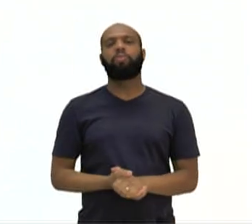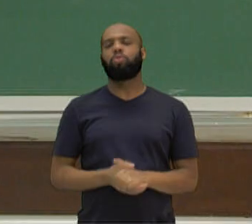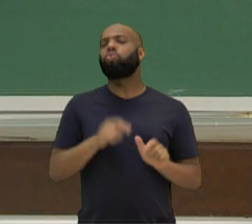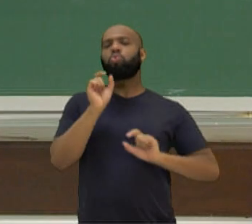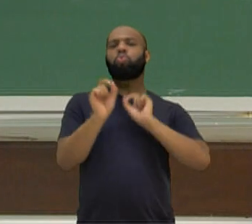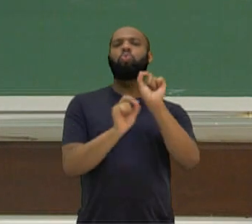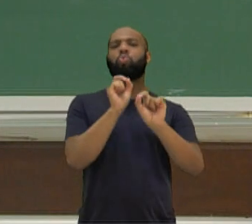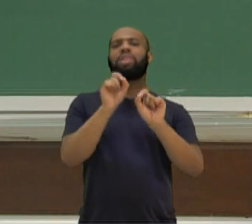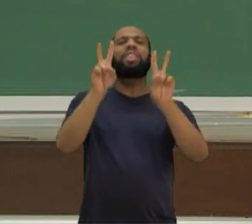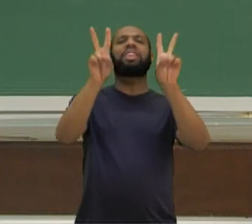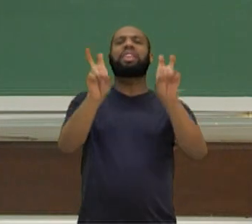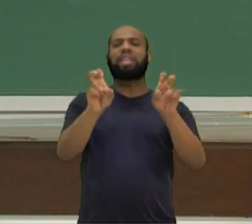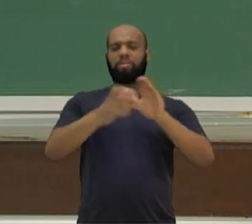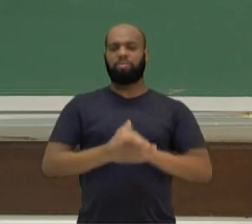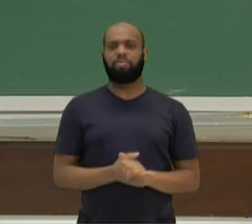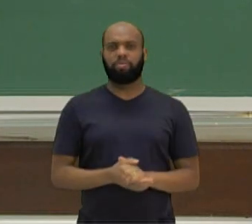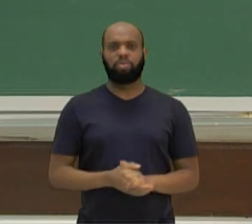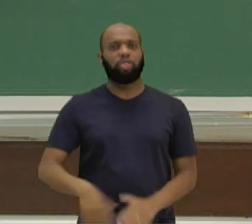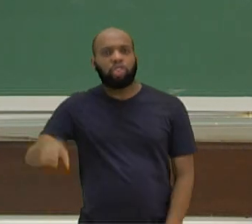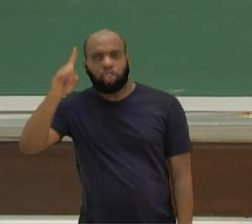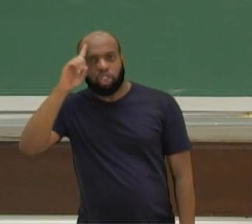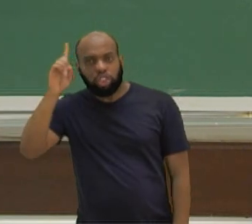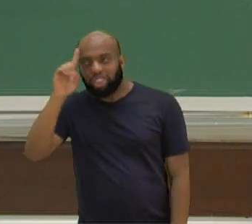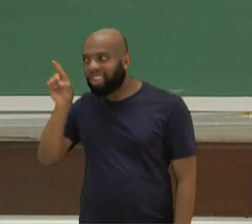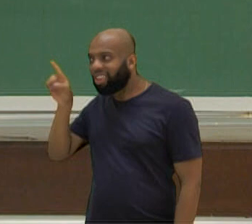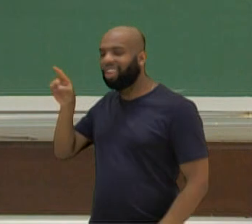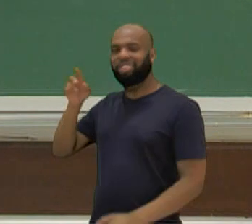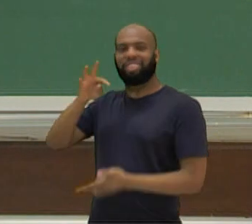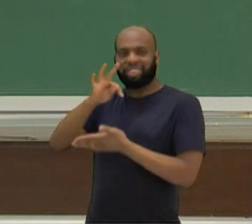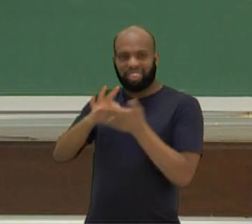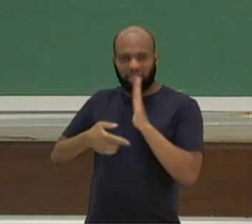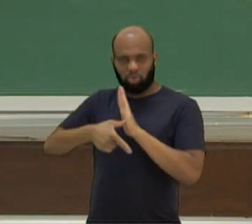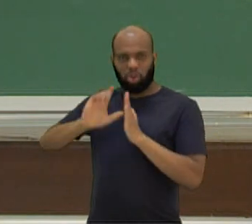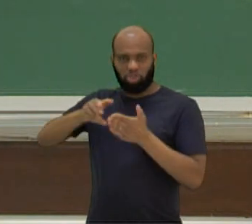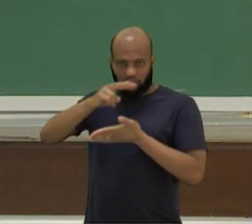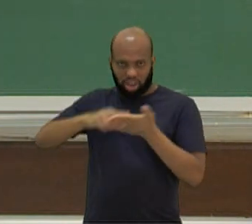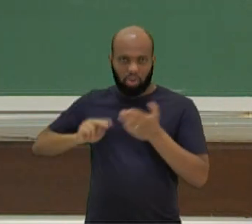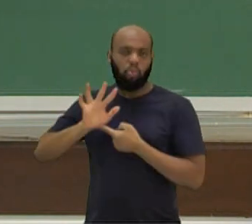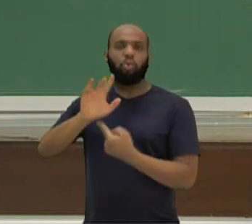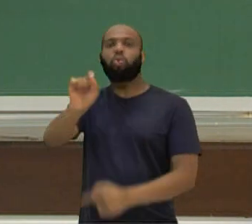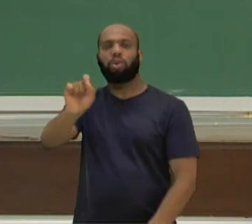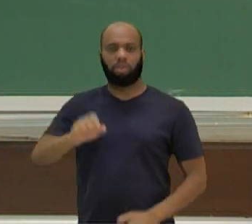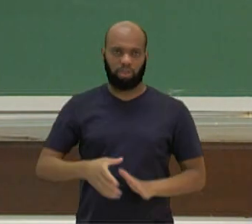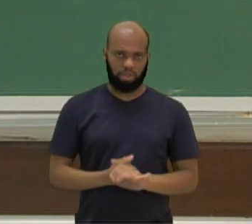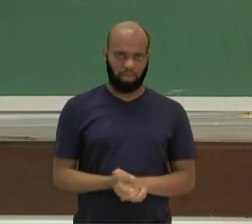Qual que é o tema cotidiano que essa crônica aborda?